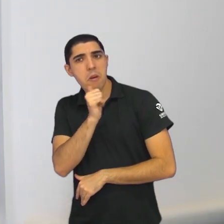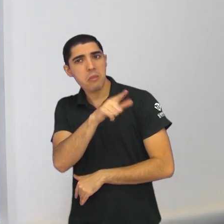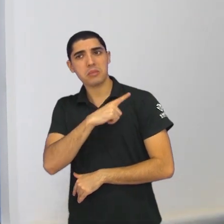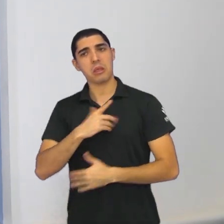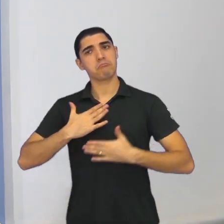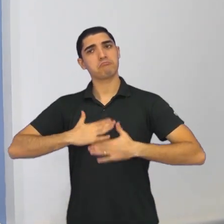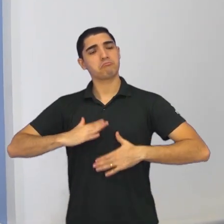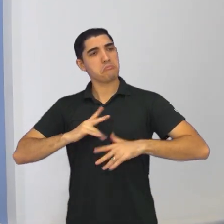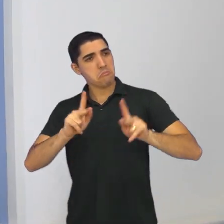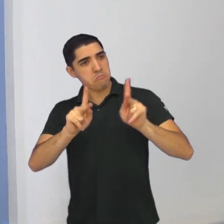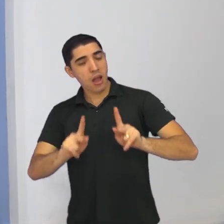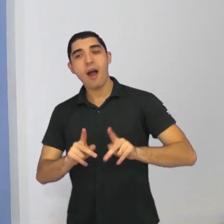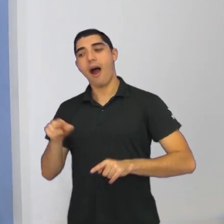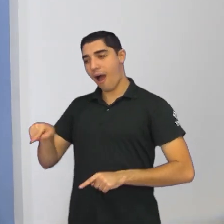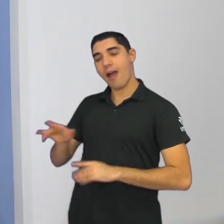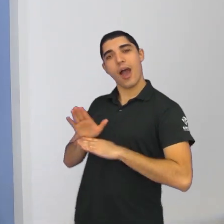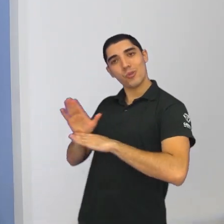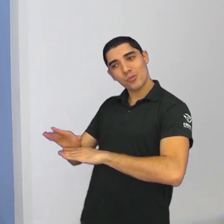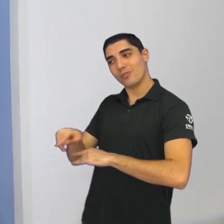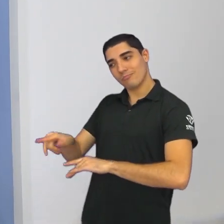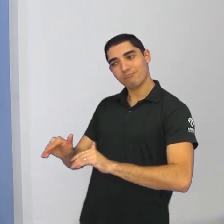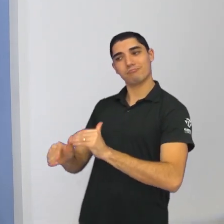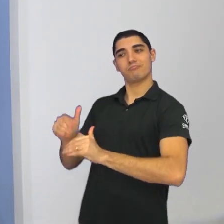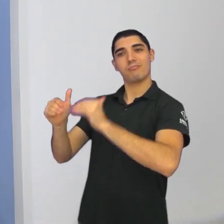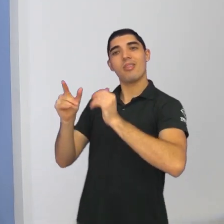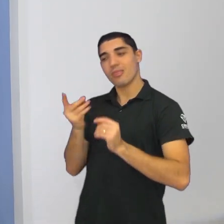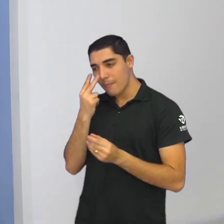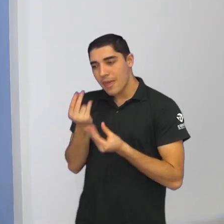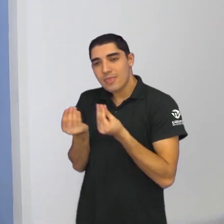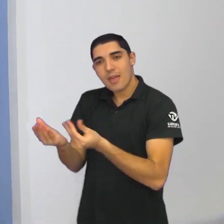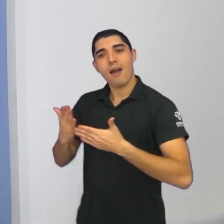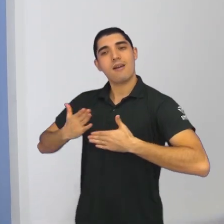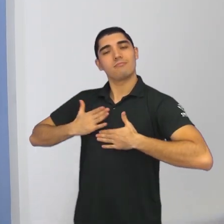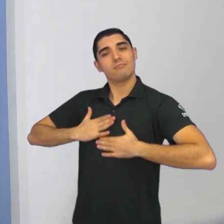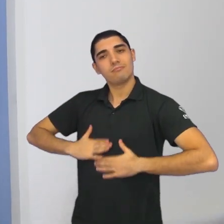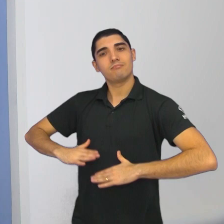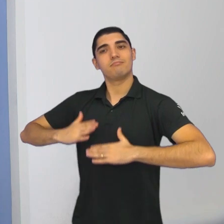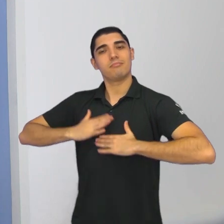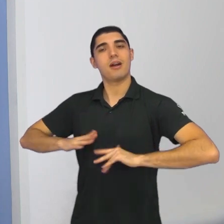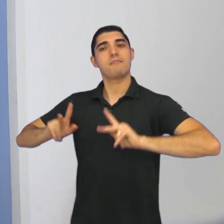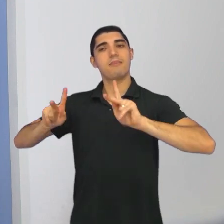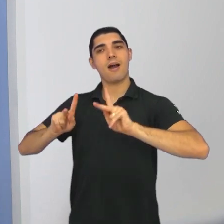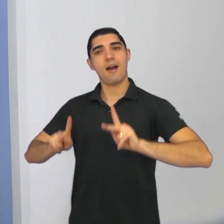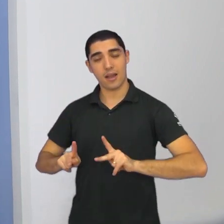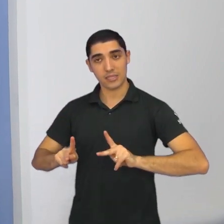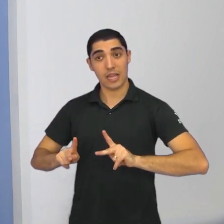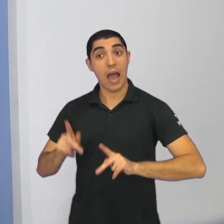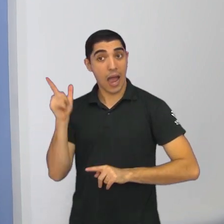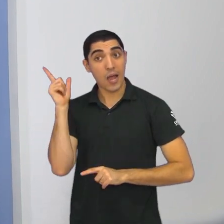estão tranquilos, estão em paz, isso também ajuda, né? Traz tranquilidade, né?